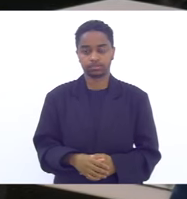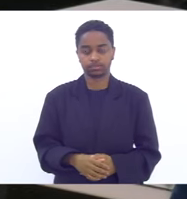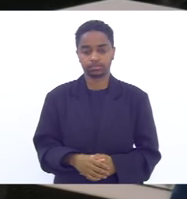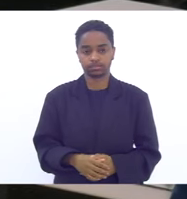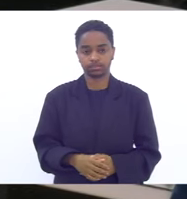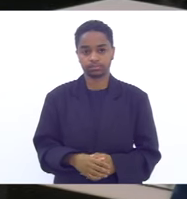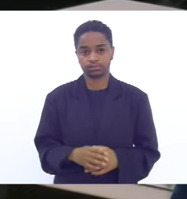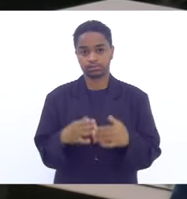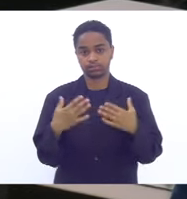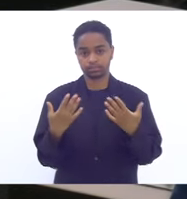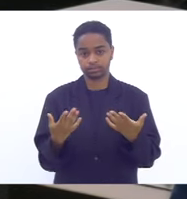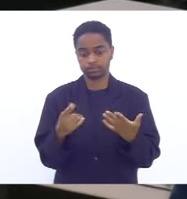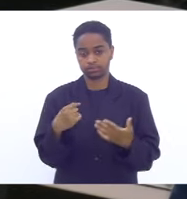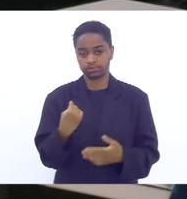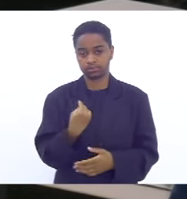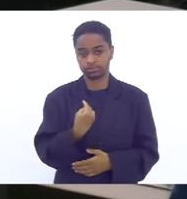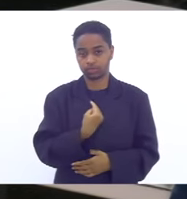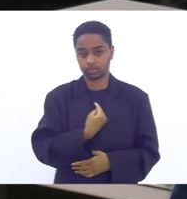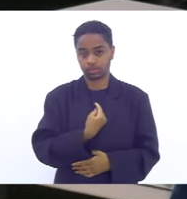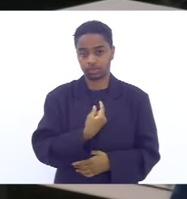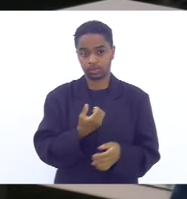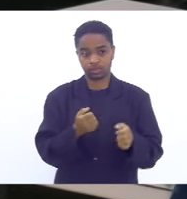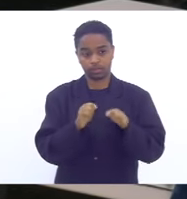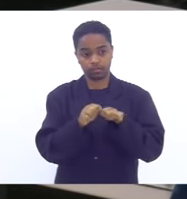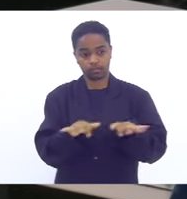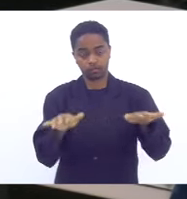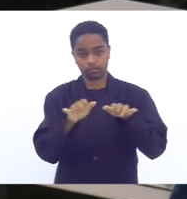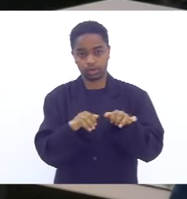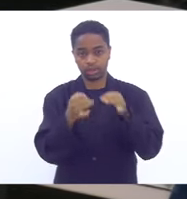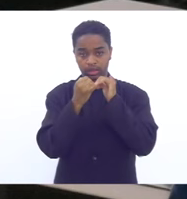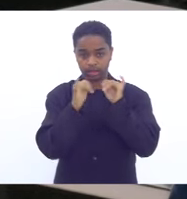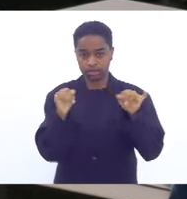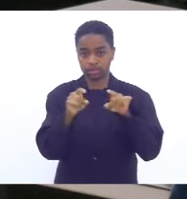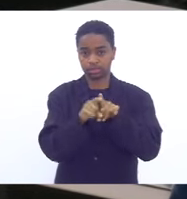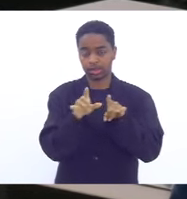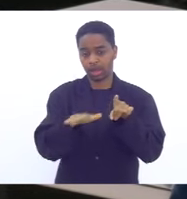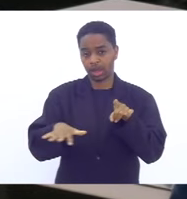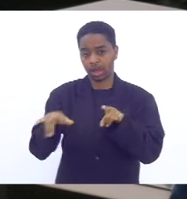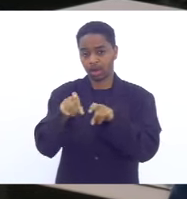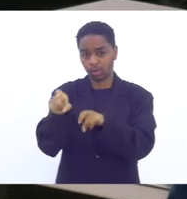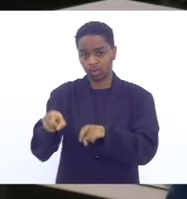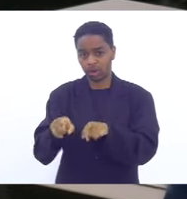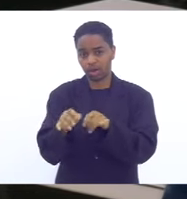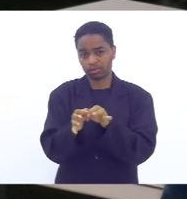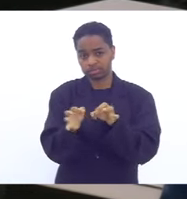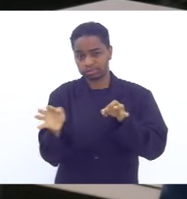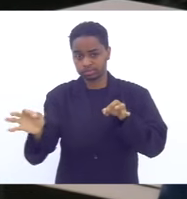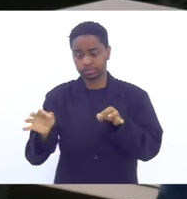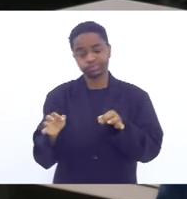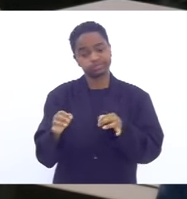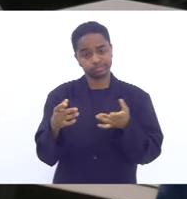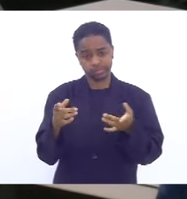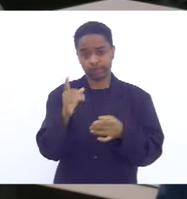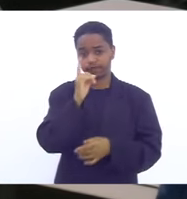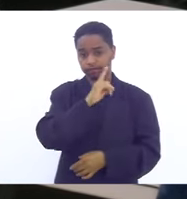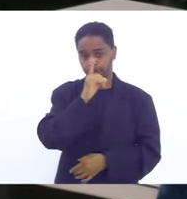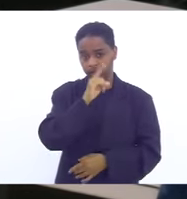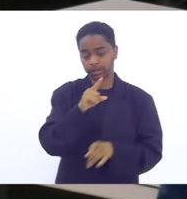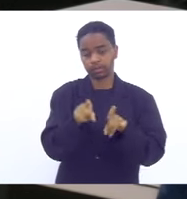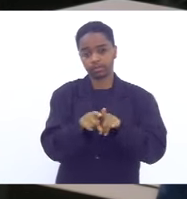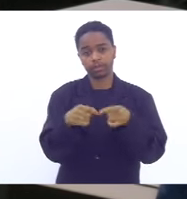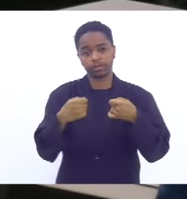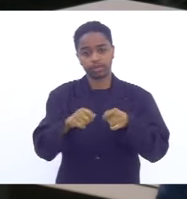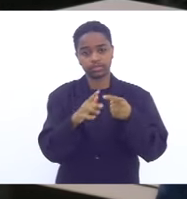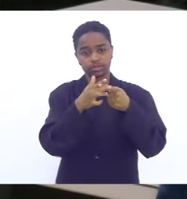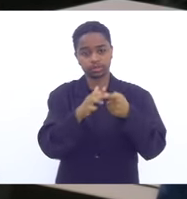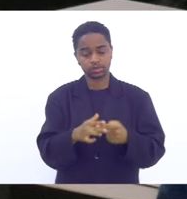a nossa rede de fornecimento de energia, né, que vai até a zona rural também, é um pouco precária, precisa fazer uma manutenção